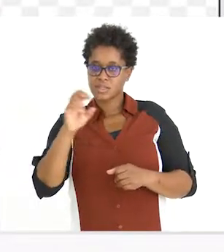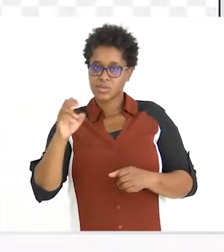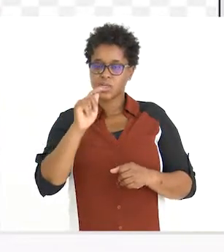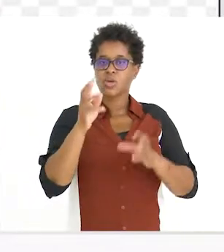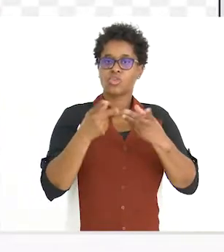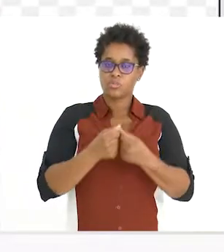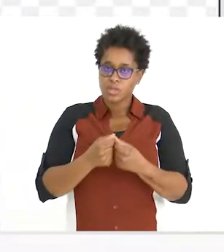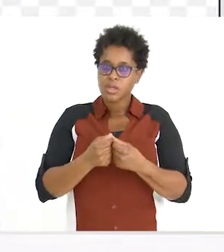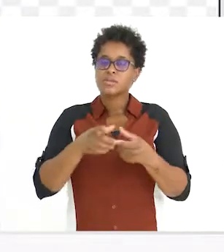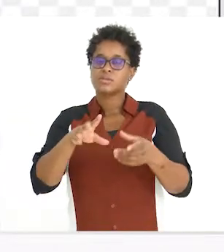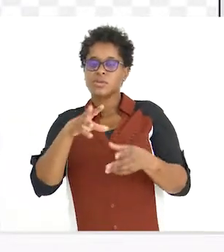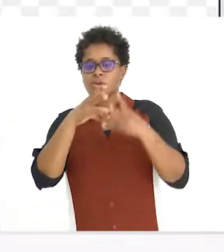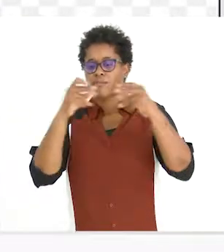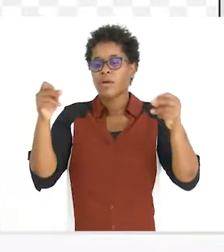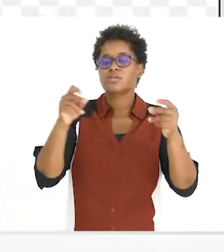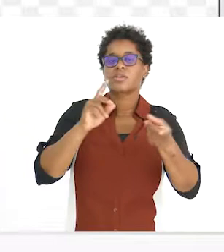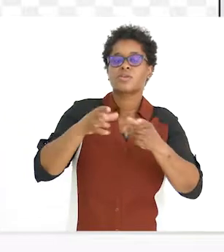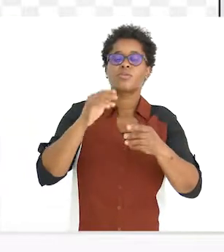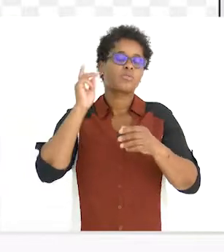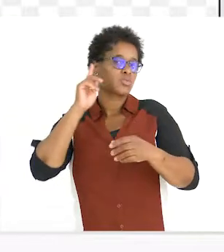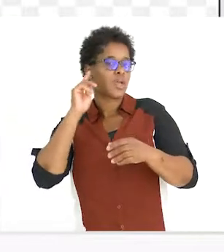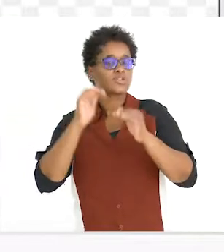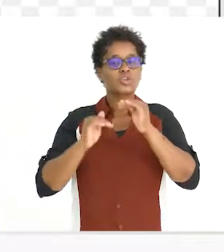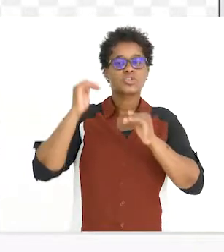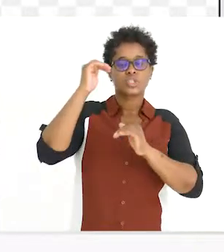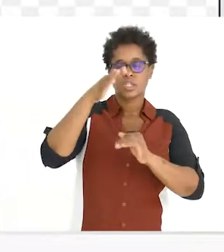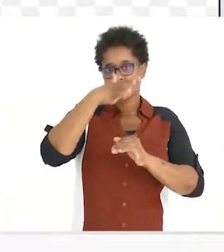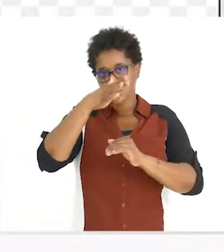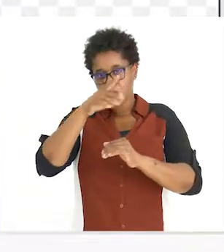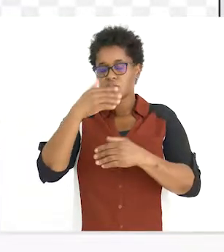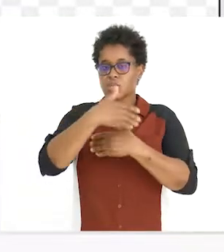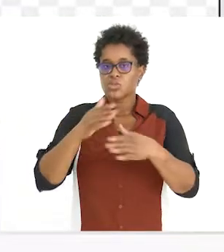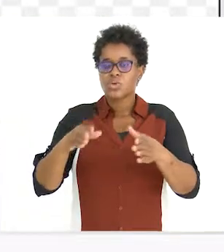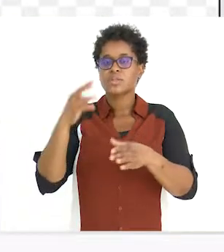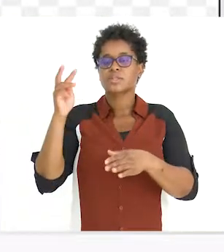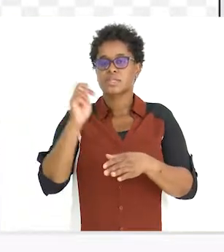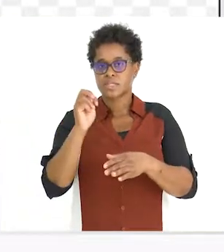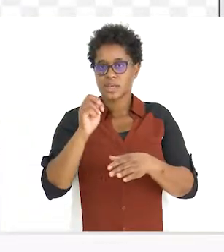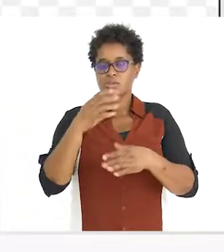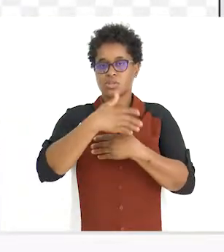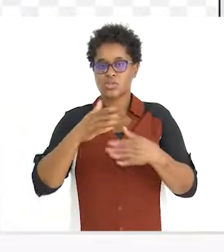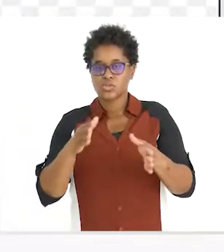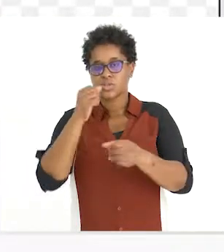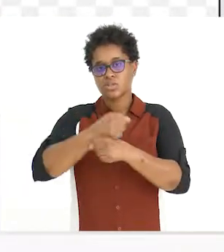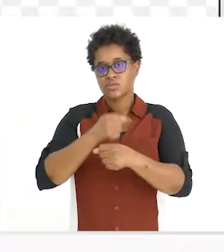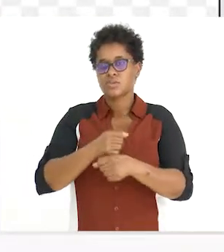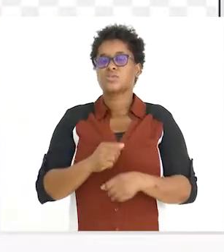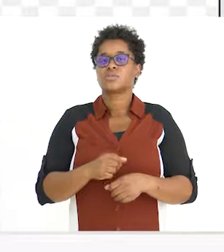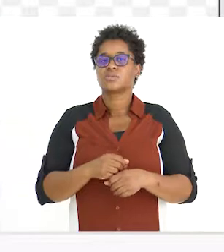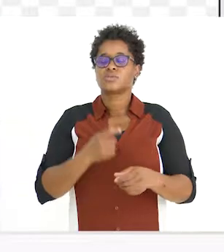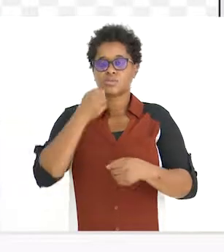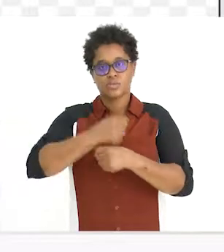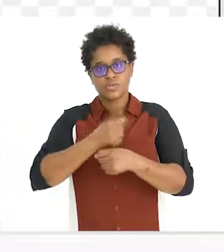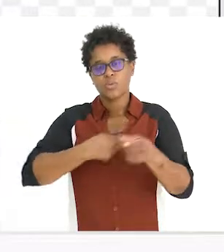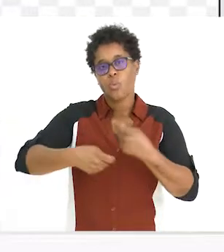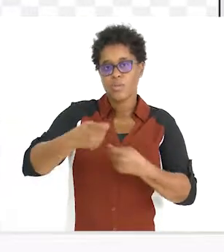designa-se a importância crescente das atividades do setor terciário, que é o setor dos serviços, os serviços